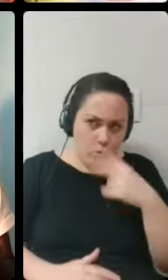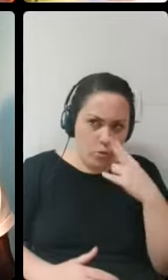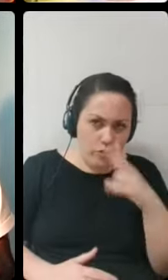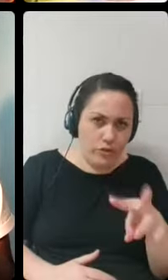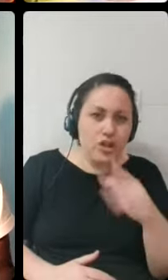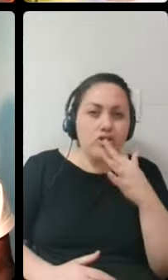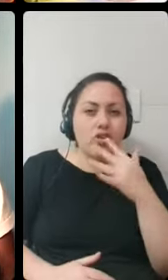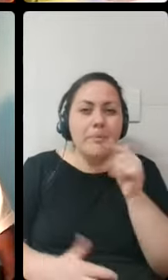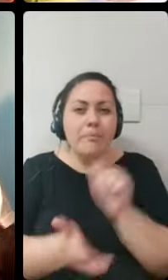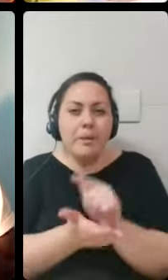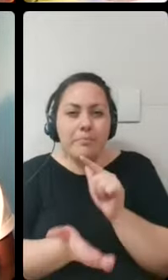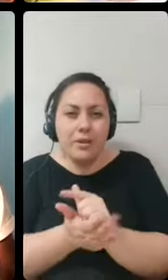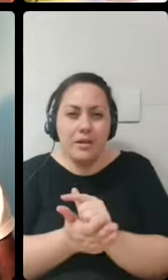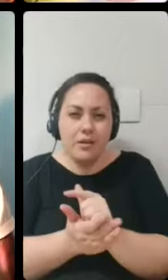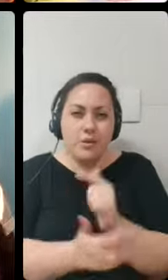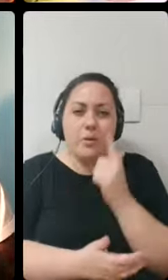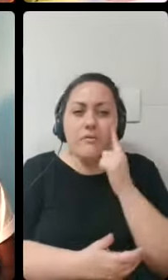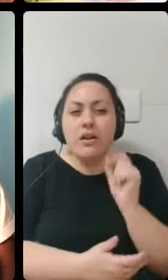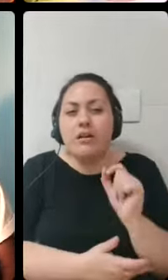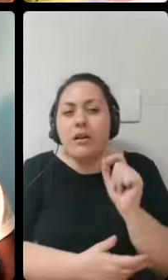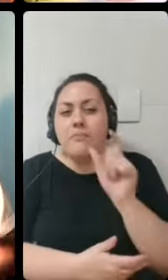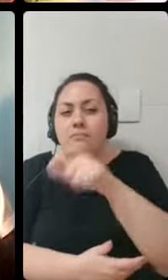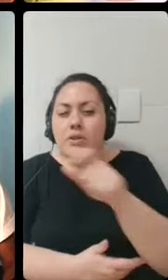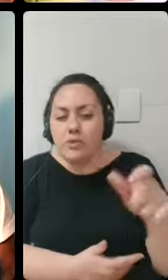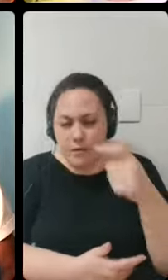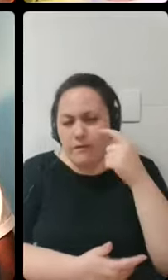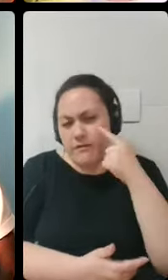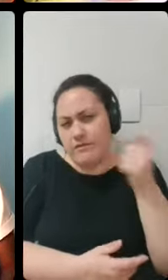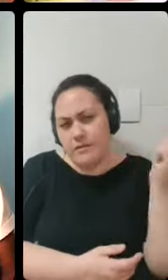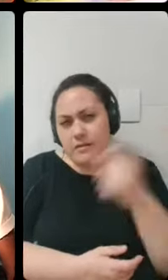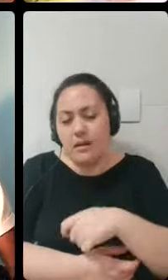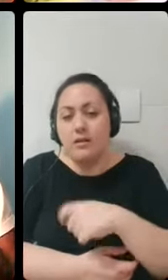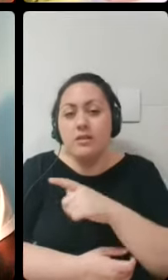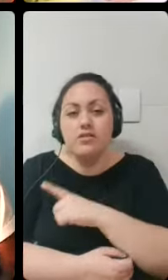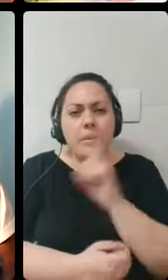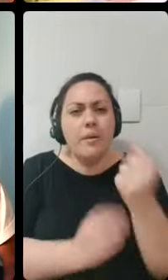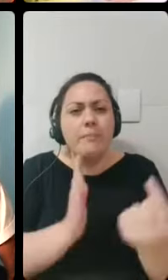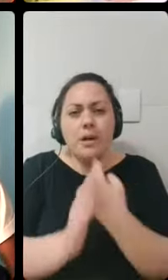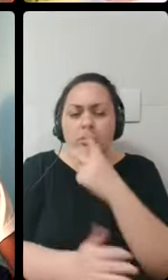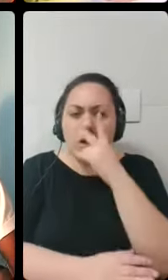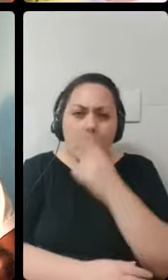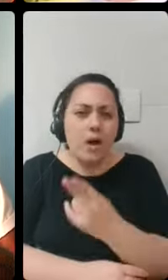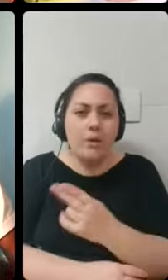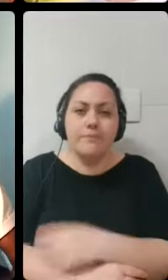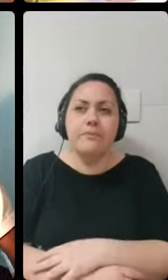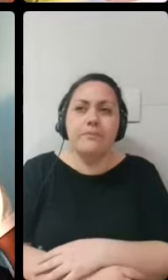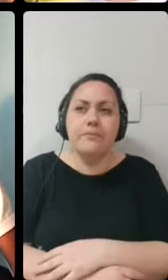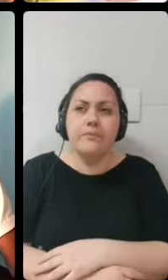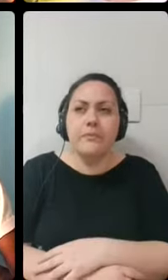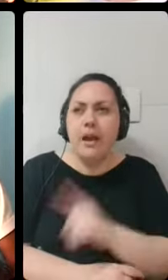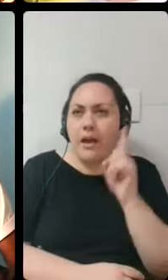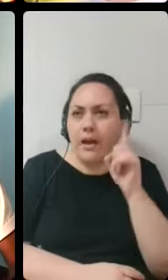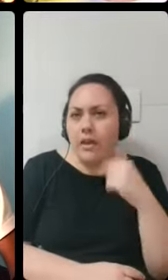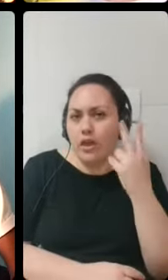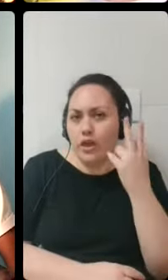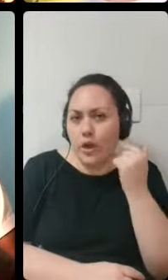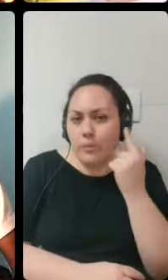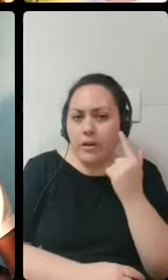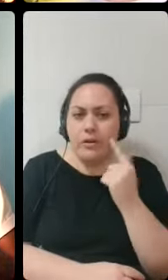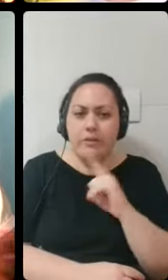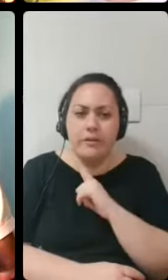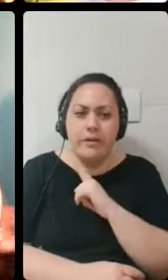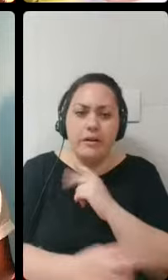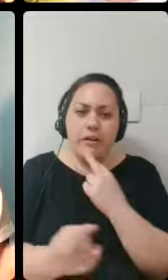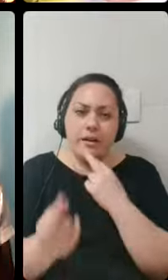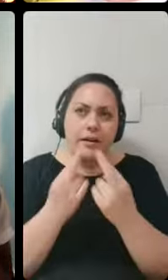papel e quem estava escrevendo, e eram perguntas, né, do mesmo gênero, assim. Ah, é normal se relacionar com